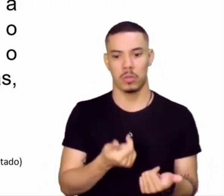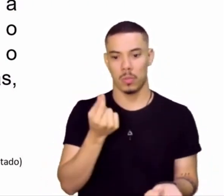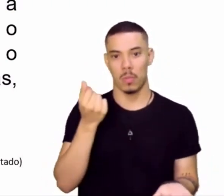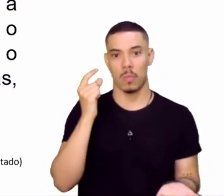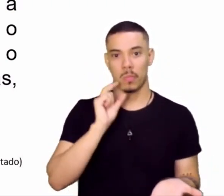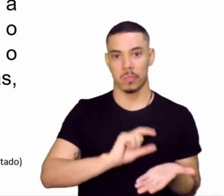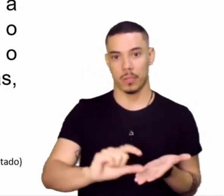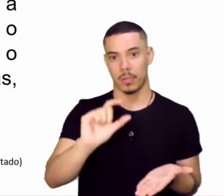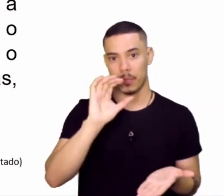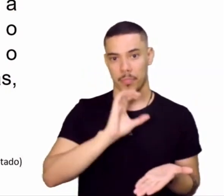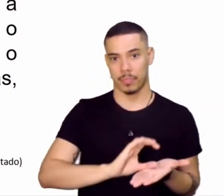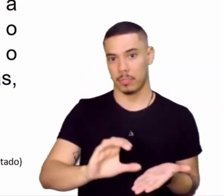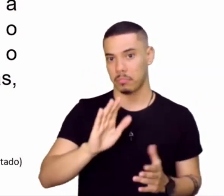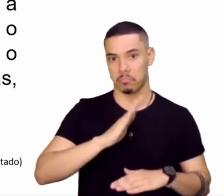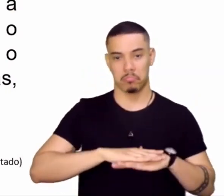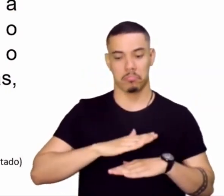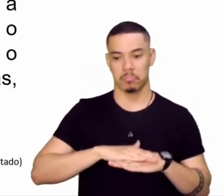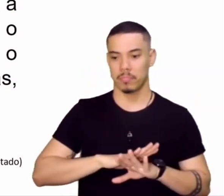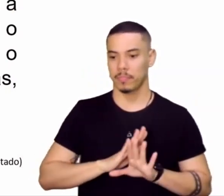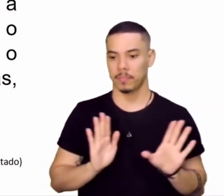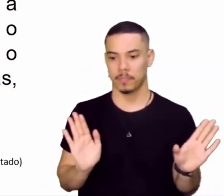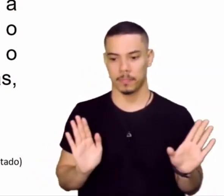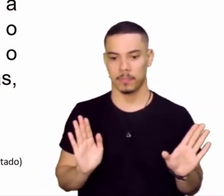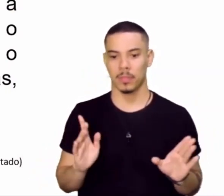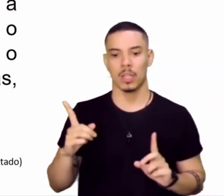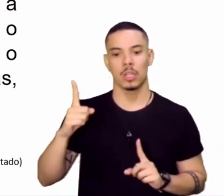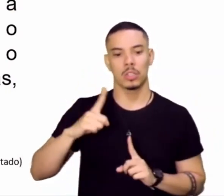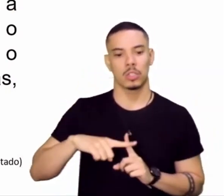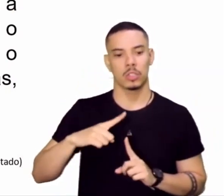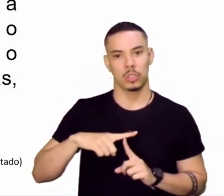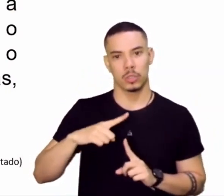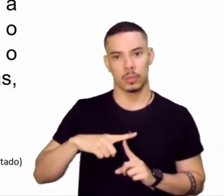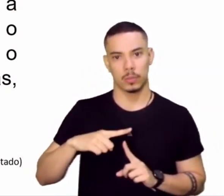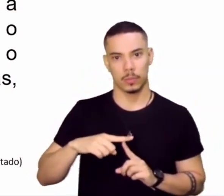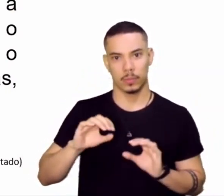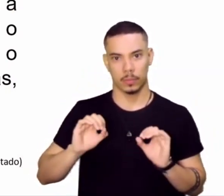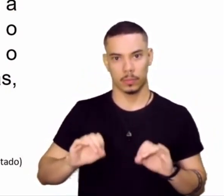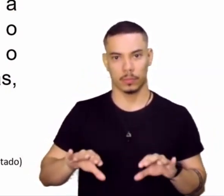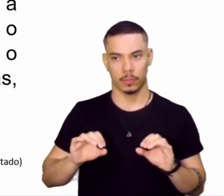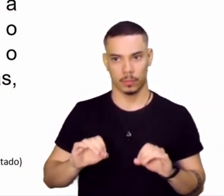aquisitivo, financeiro, tem isso também. O tipo de educação,